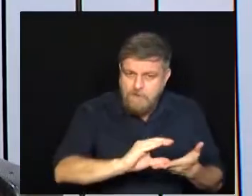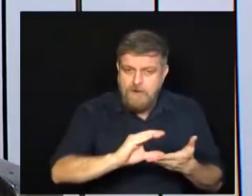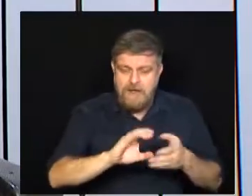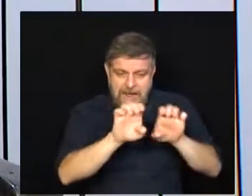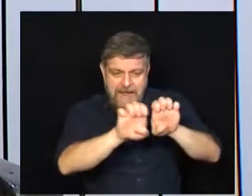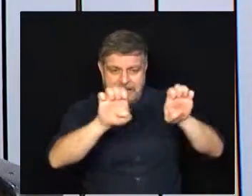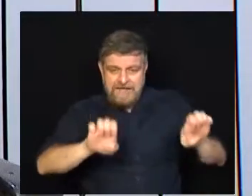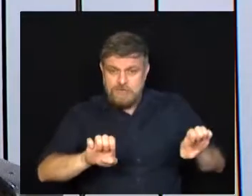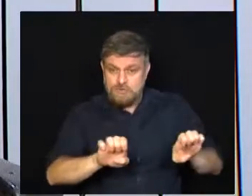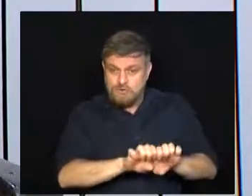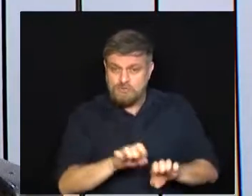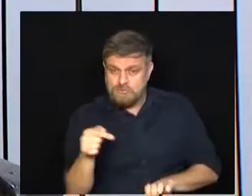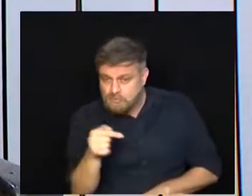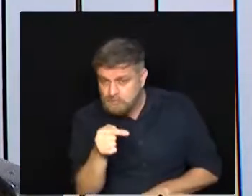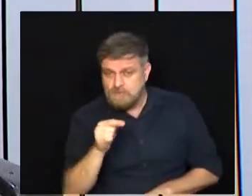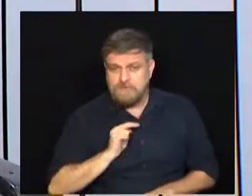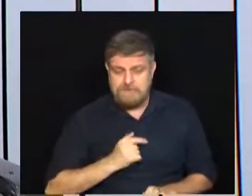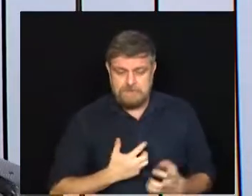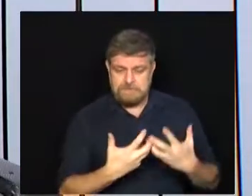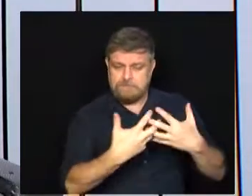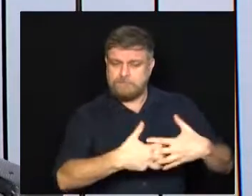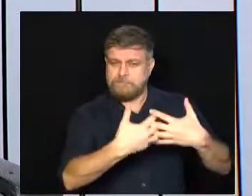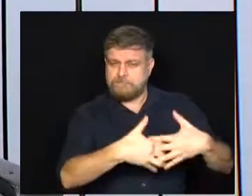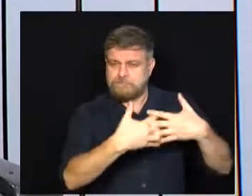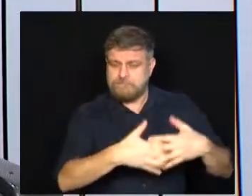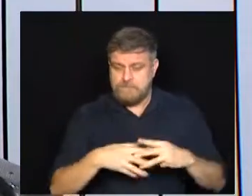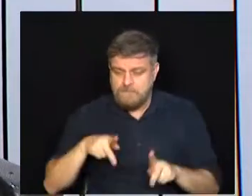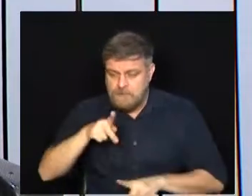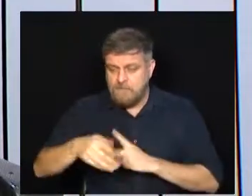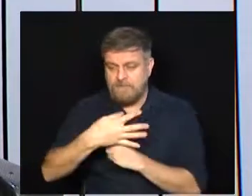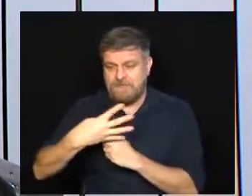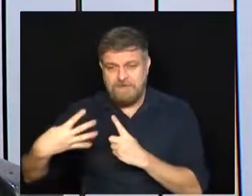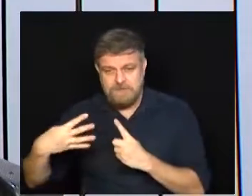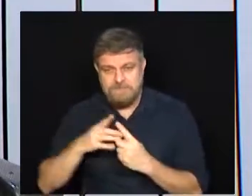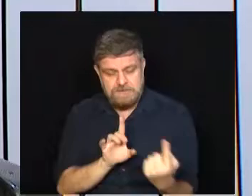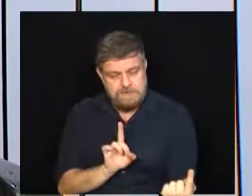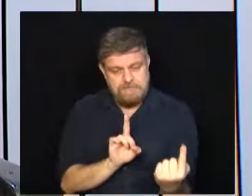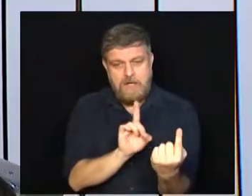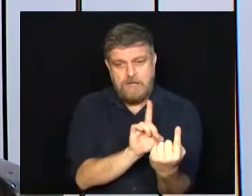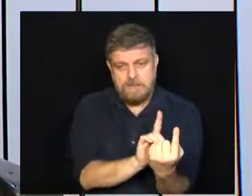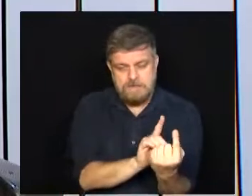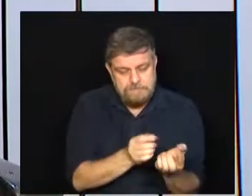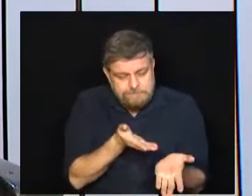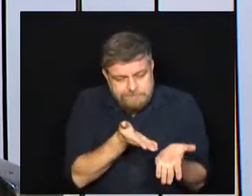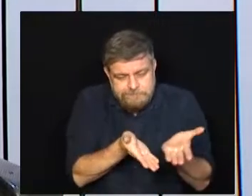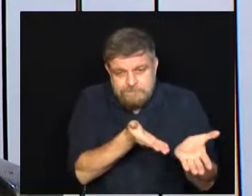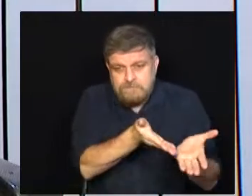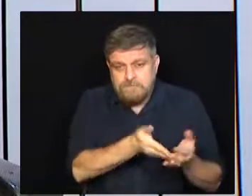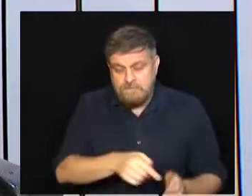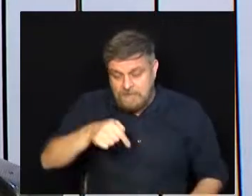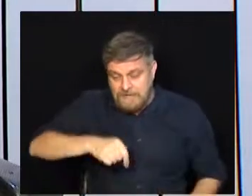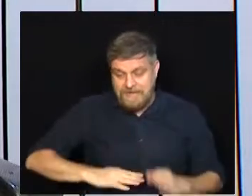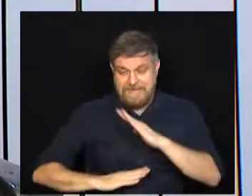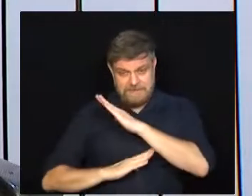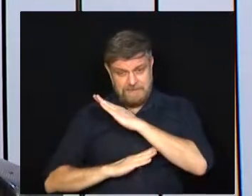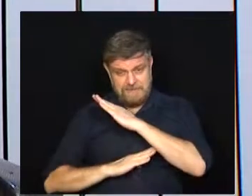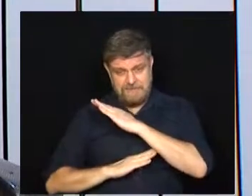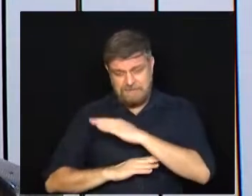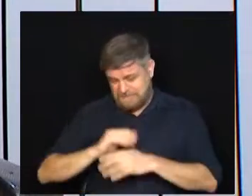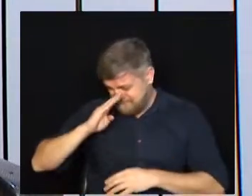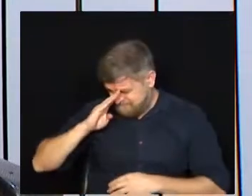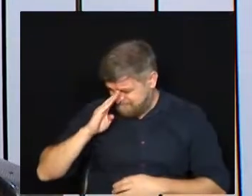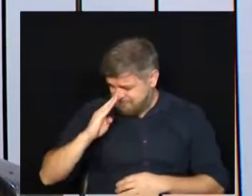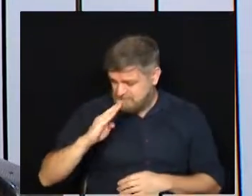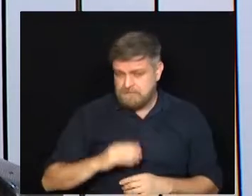estrutura para poder atender a essas pessoas. E aqui na casa em particular, como você já